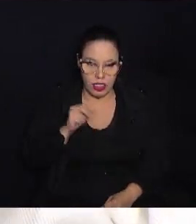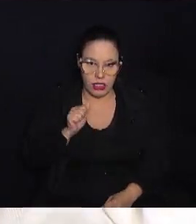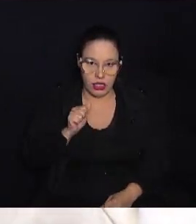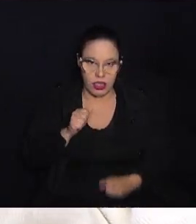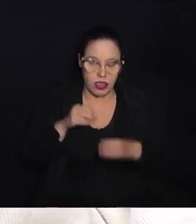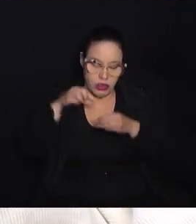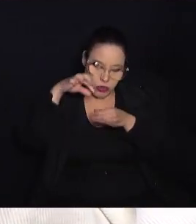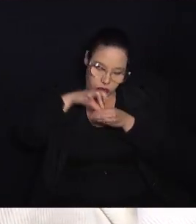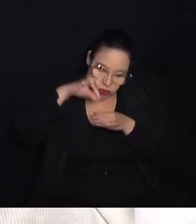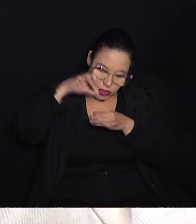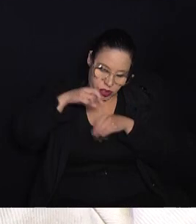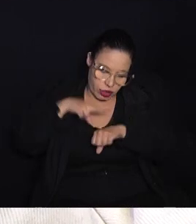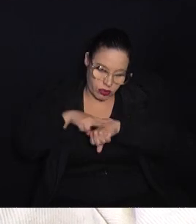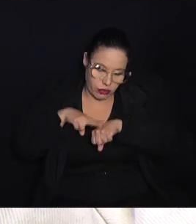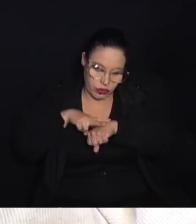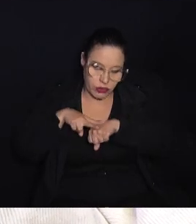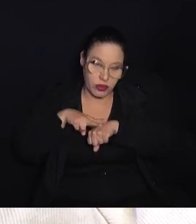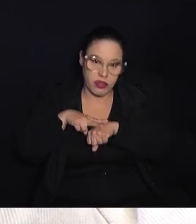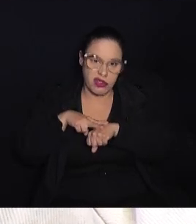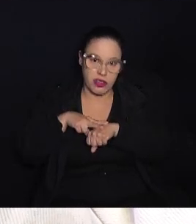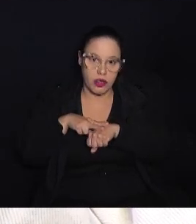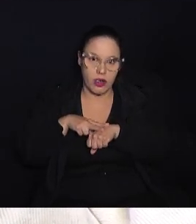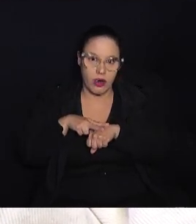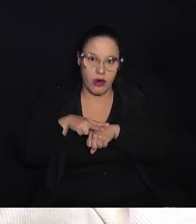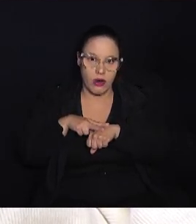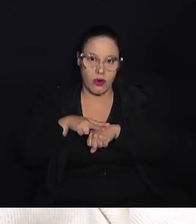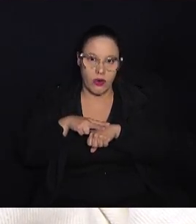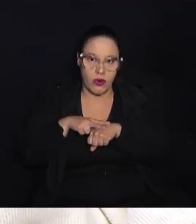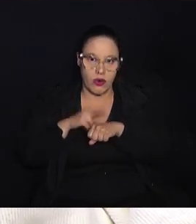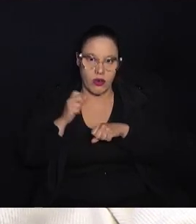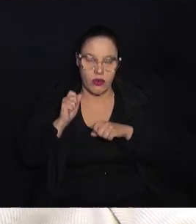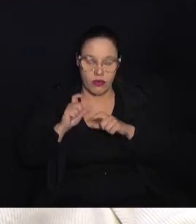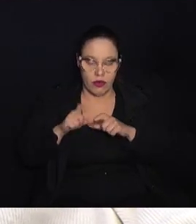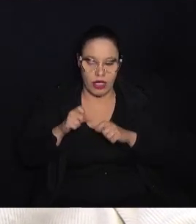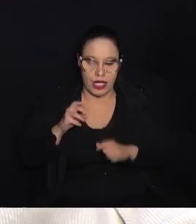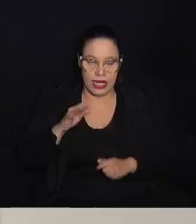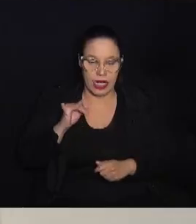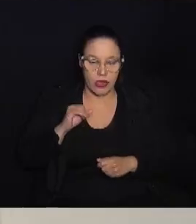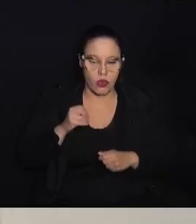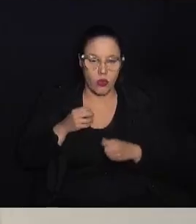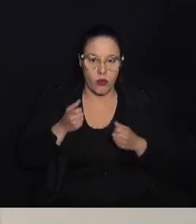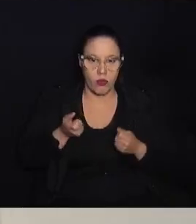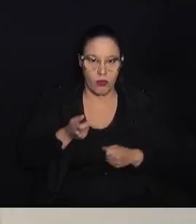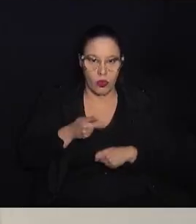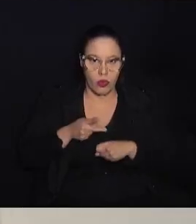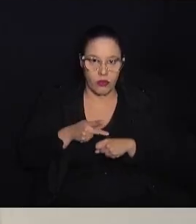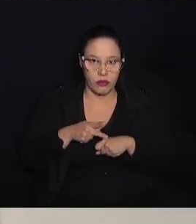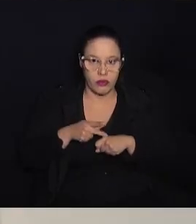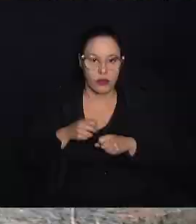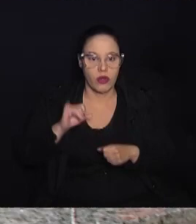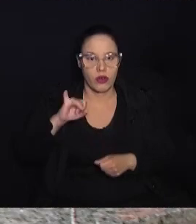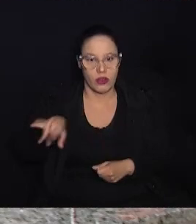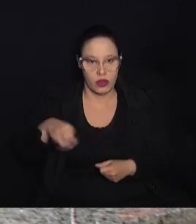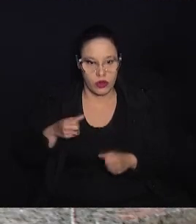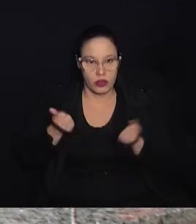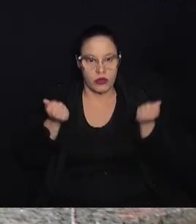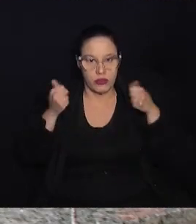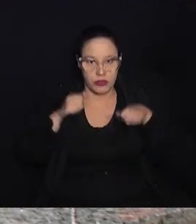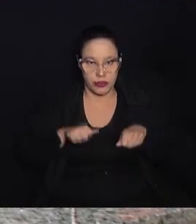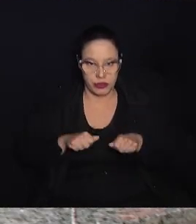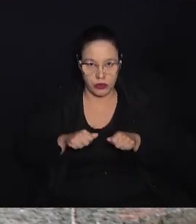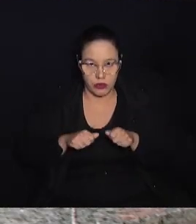verde a gente já usou ela o extrato puro e já incorporou esse extrato na nas formulações uma